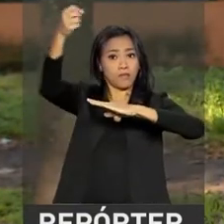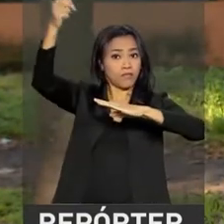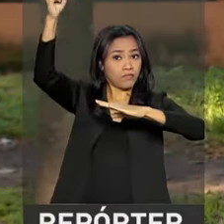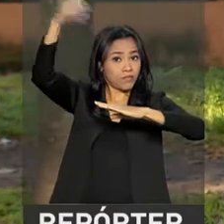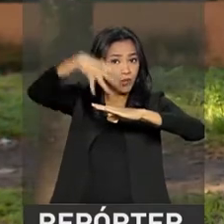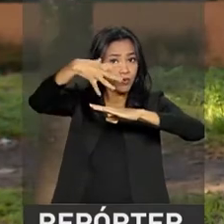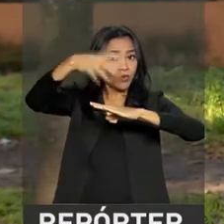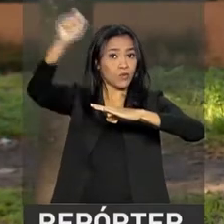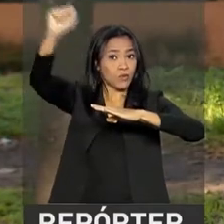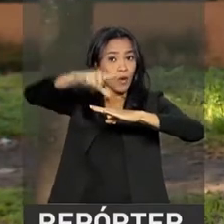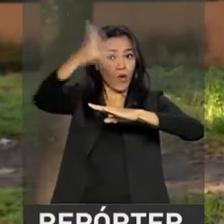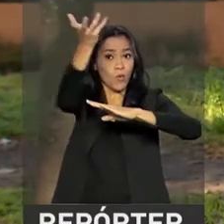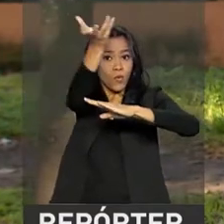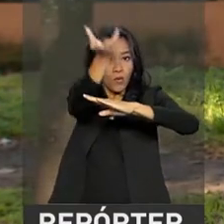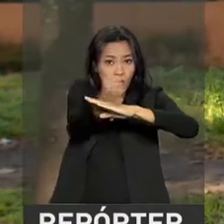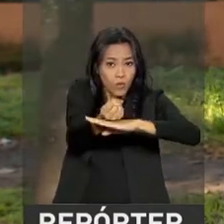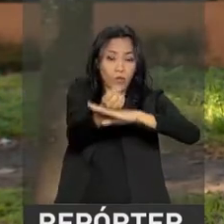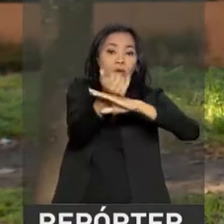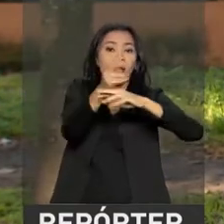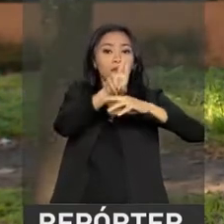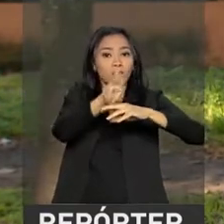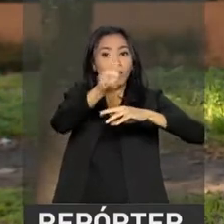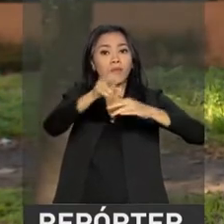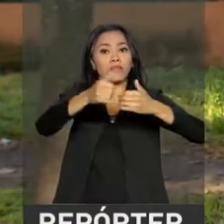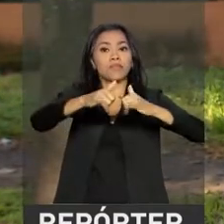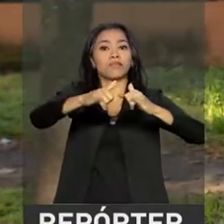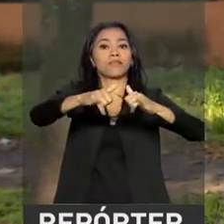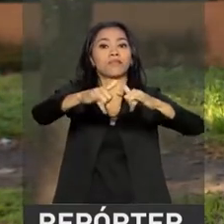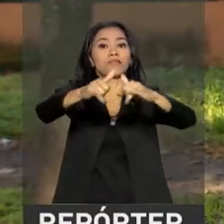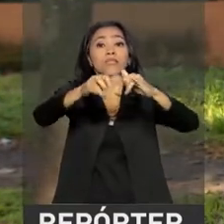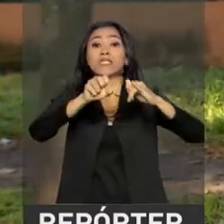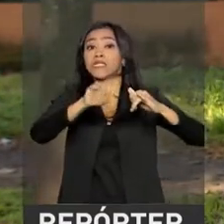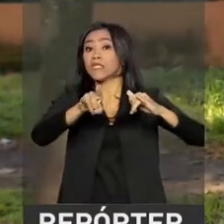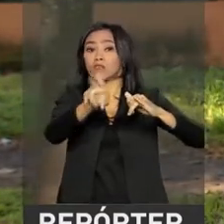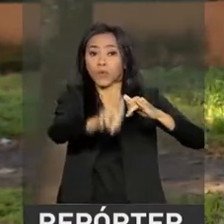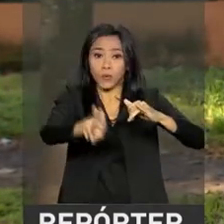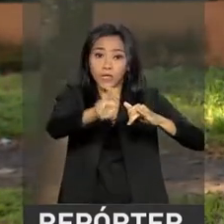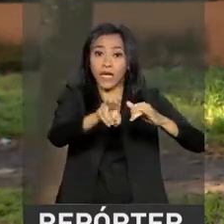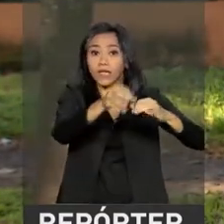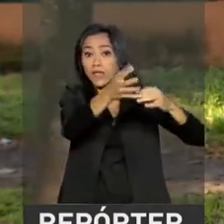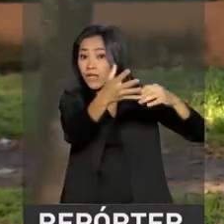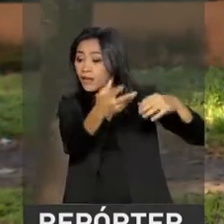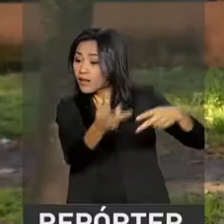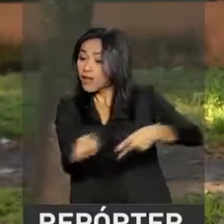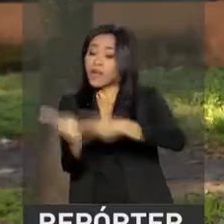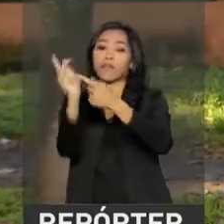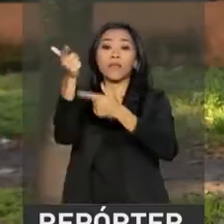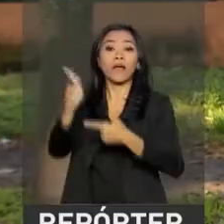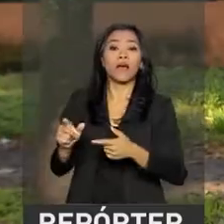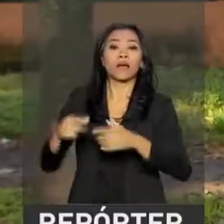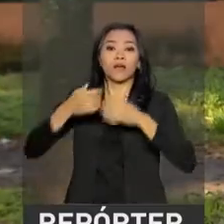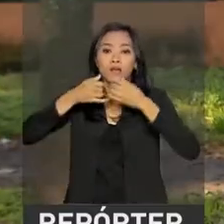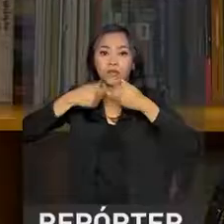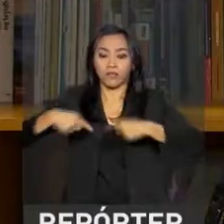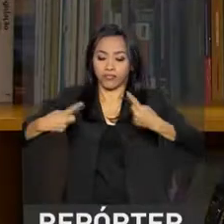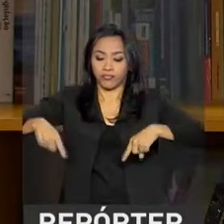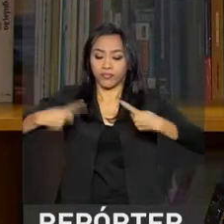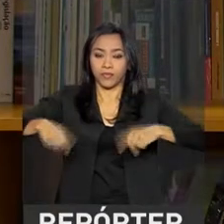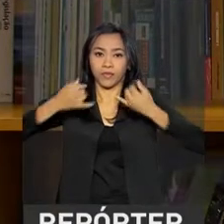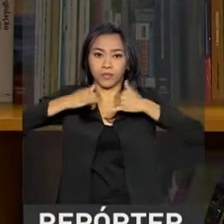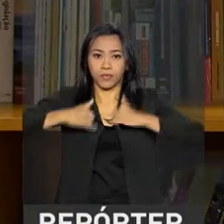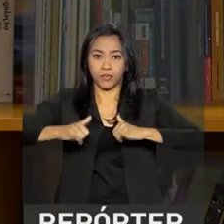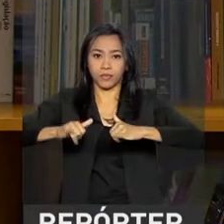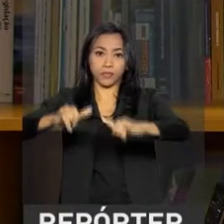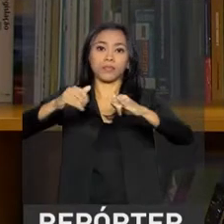imediatamente o que não for usado vai para a rede de distribuição local vira crédito que pode ser consumido em até cinco meses passou